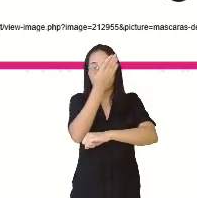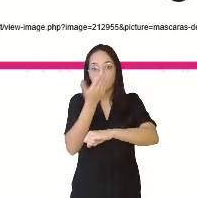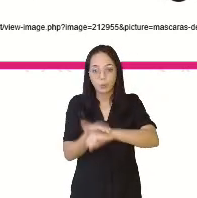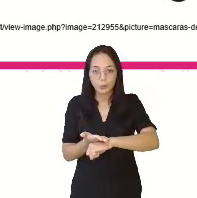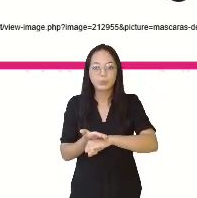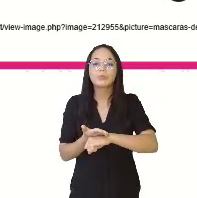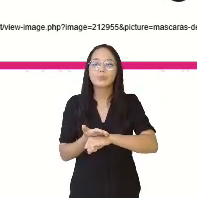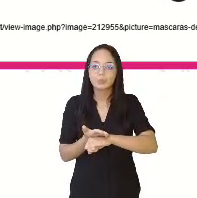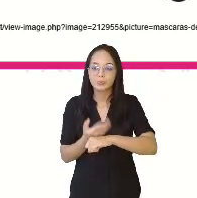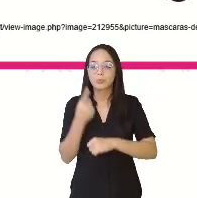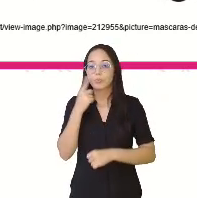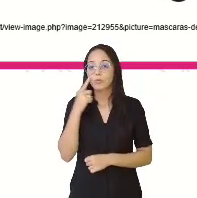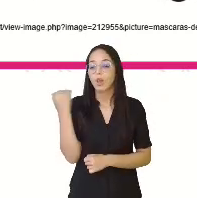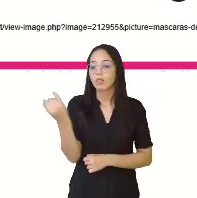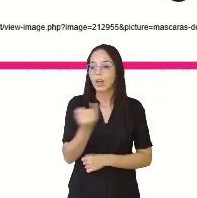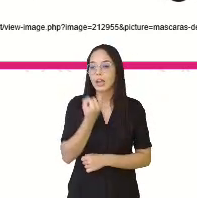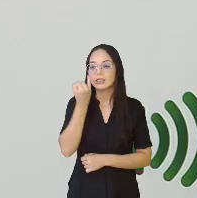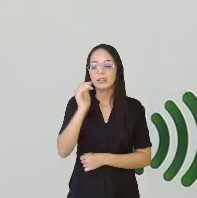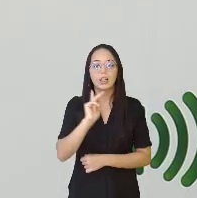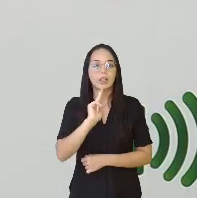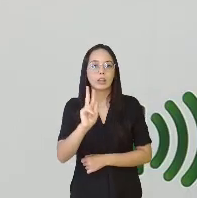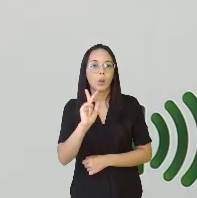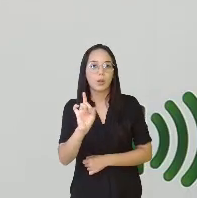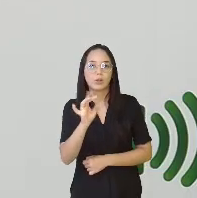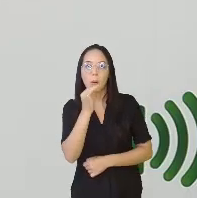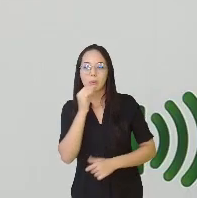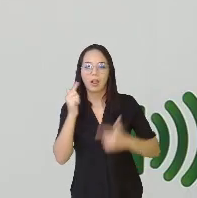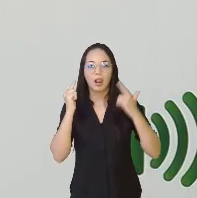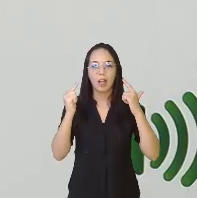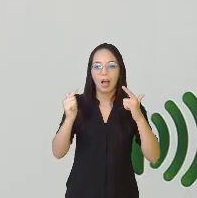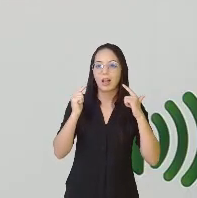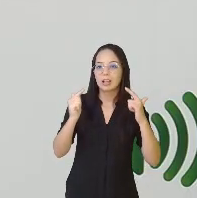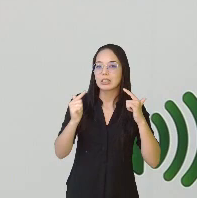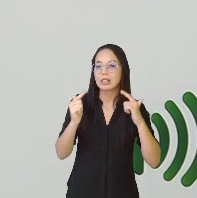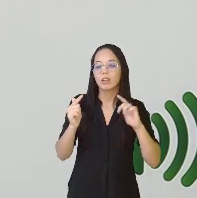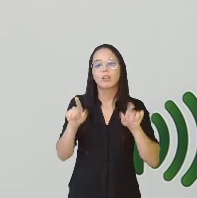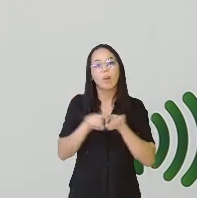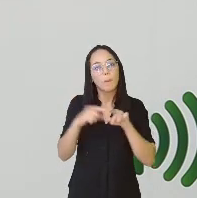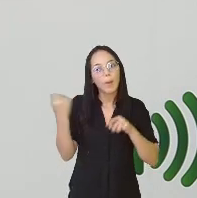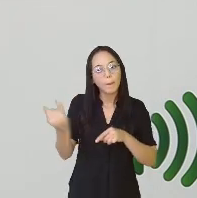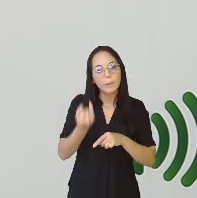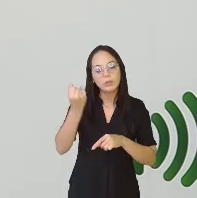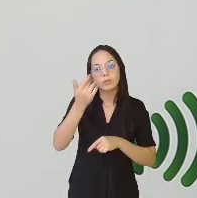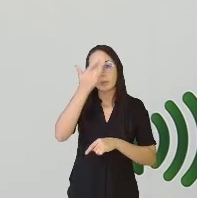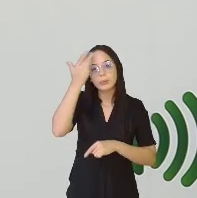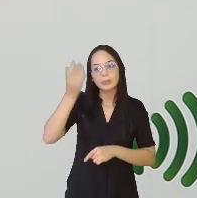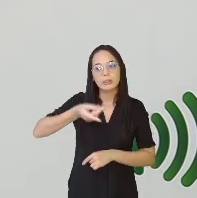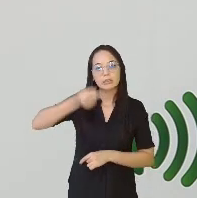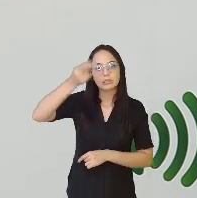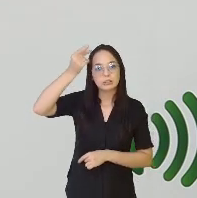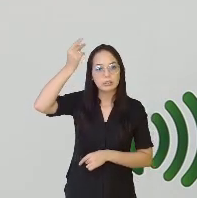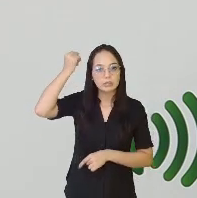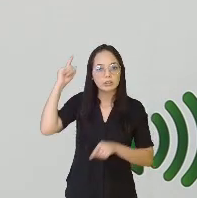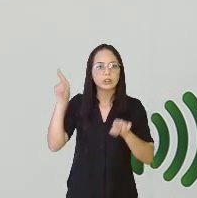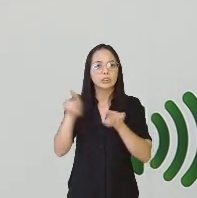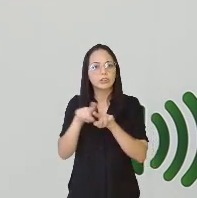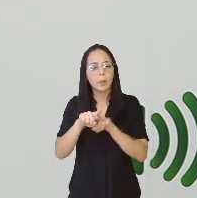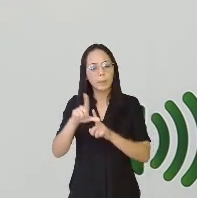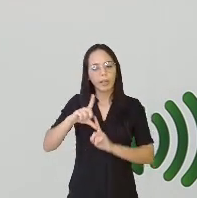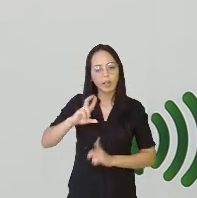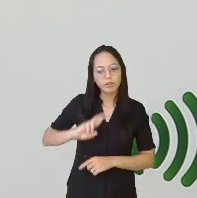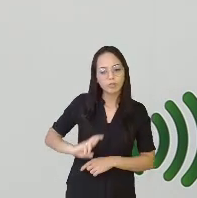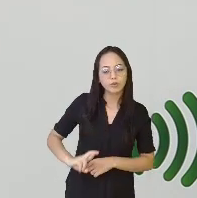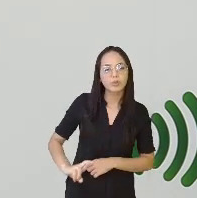muito interessante é que não era simplesmente só lazer, gente, isso era muito importante para eles. Tinha também um pouco de cunho